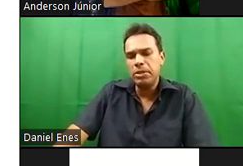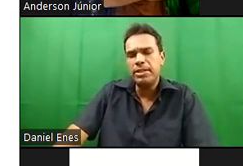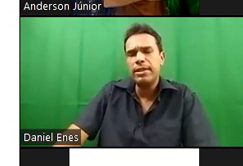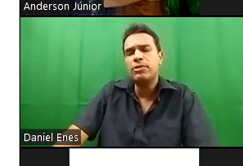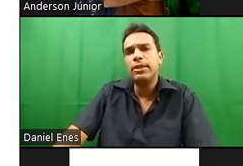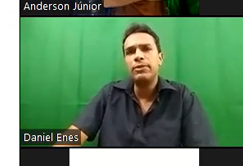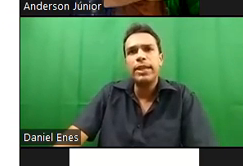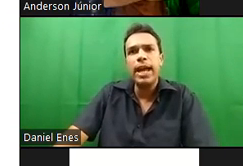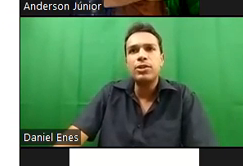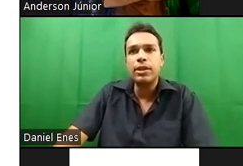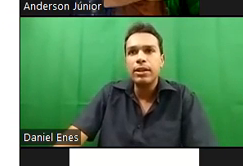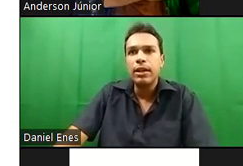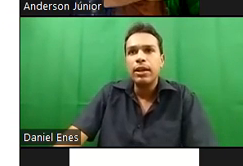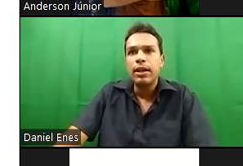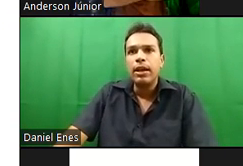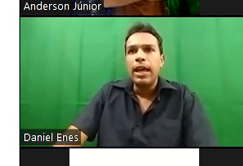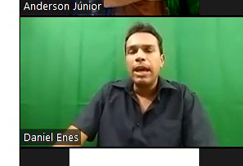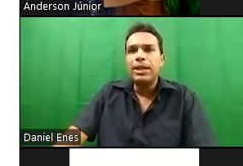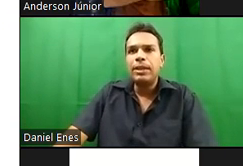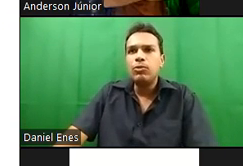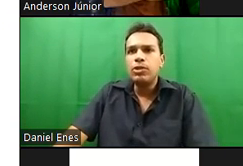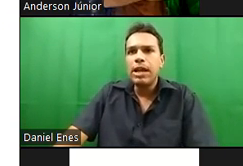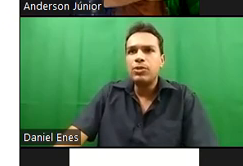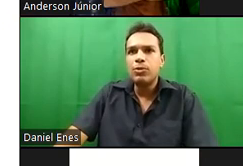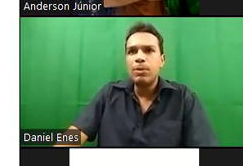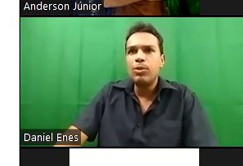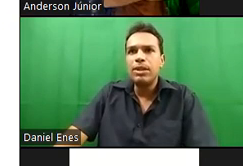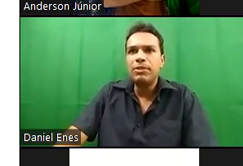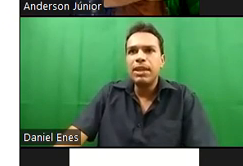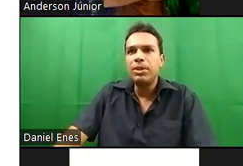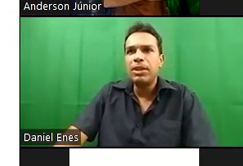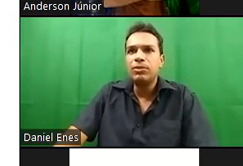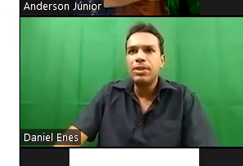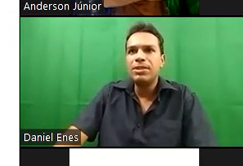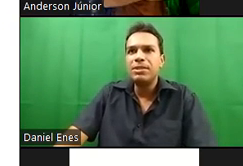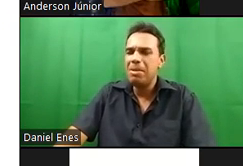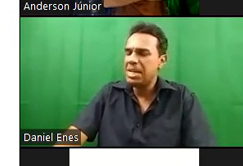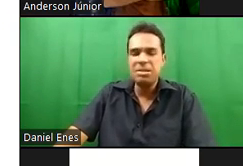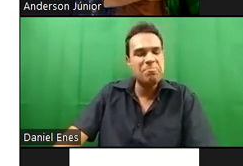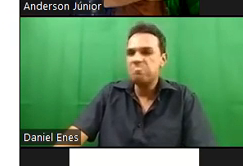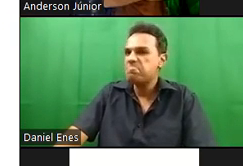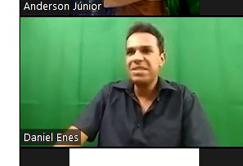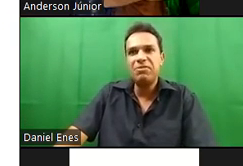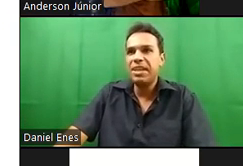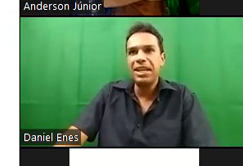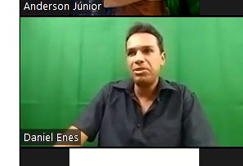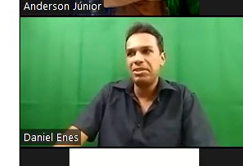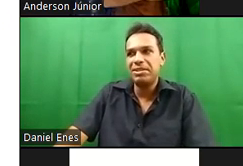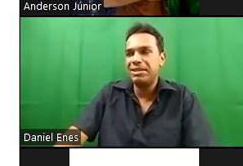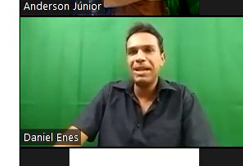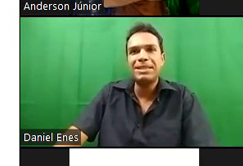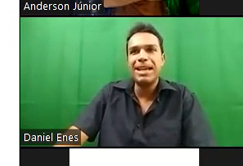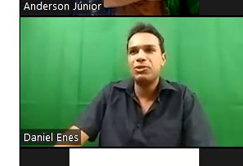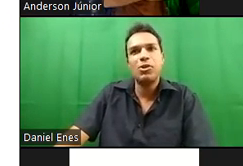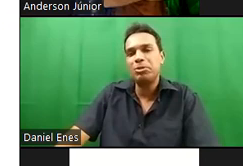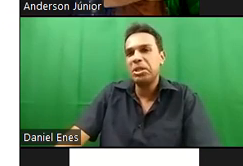é língua de sinais, não tem fonética. É porque tem alguns gestos com a boca e fiquei meio na dúvida se, mas e diferente, se